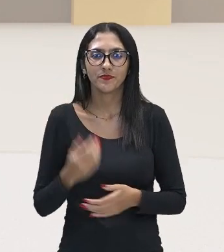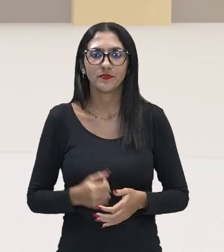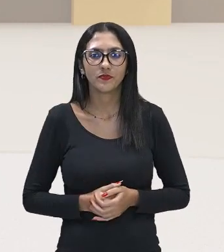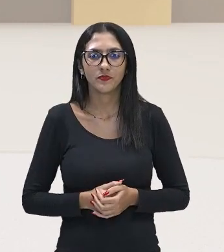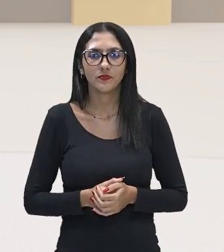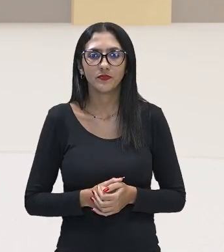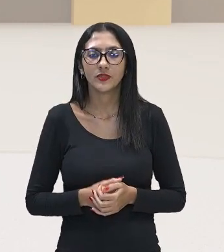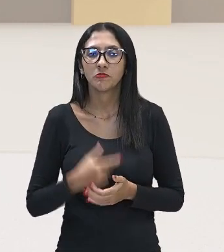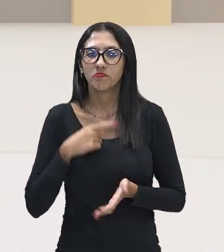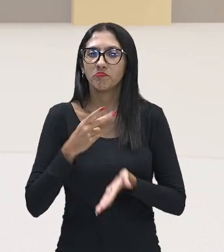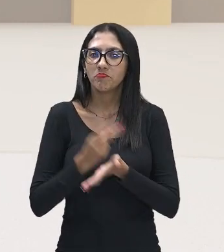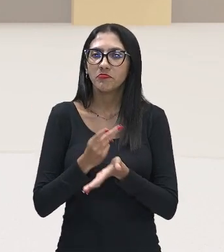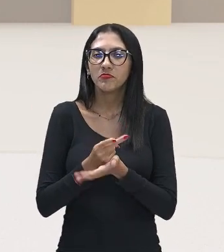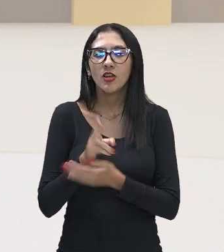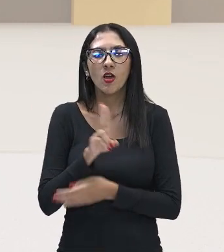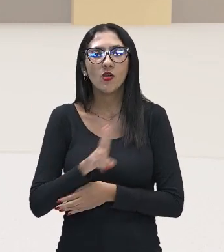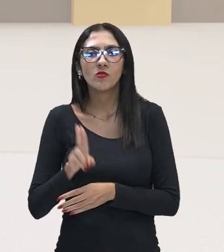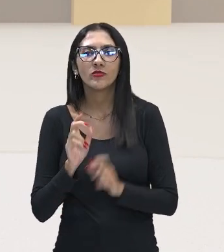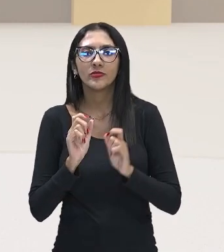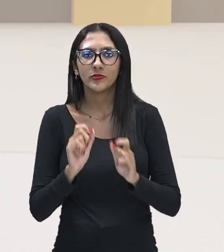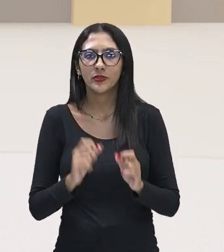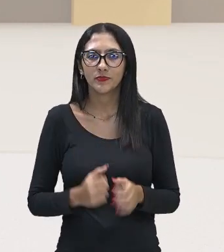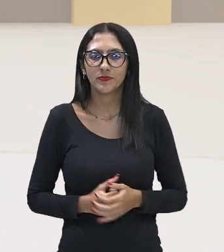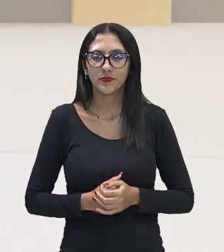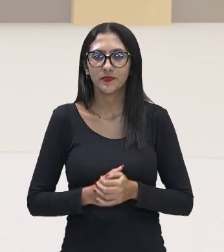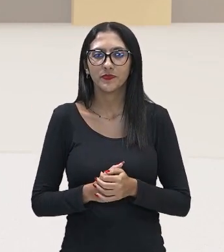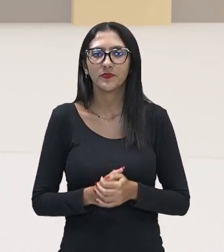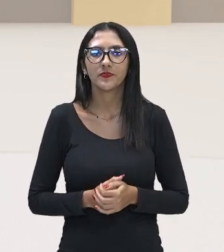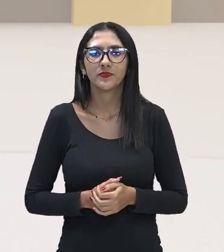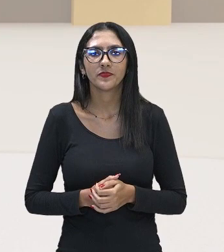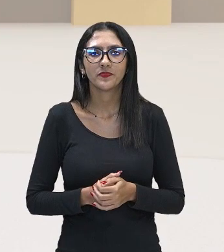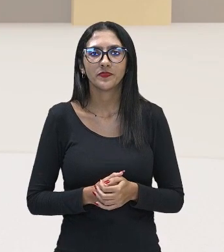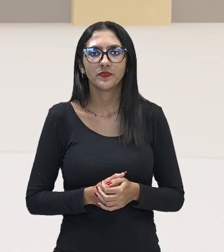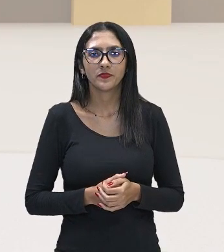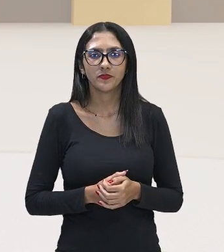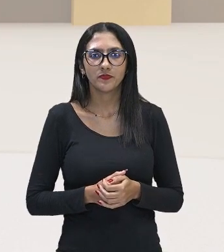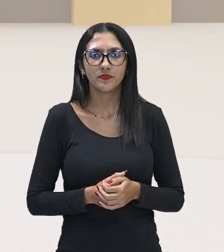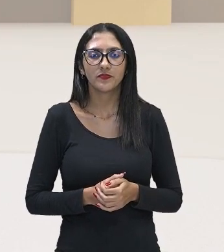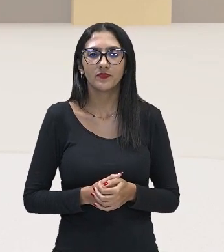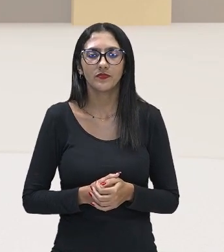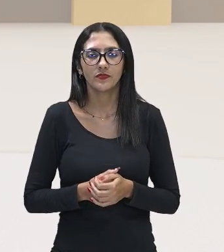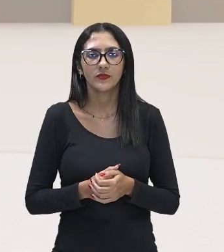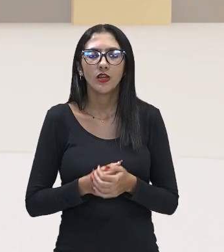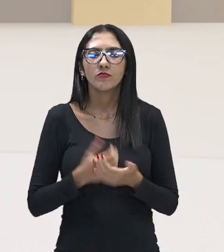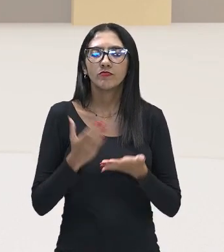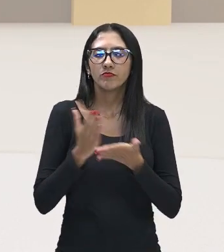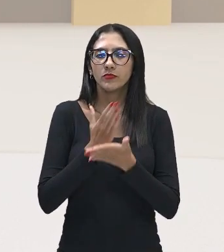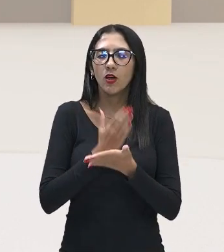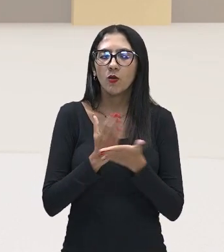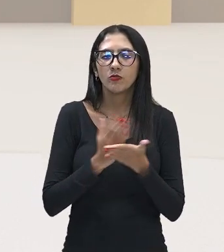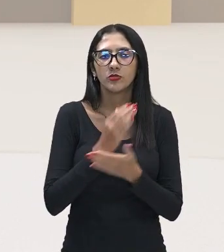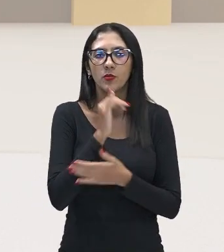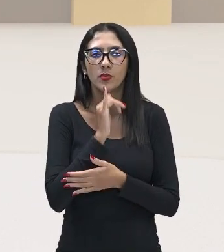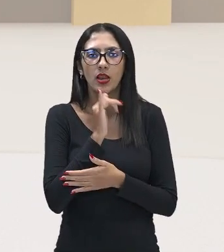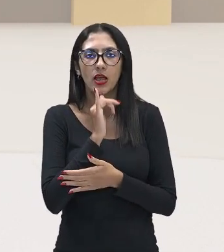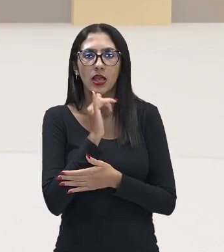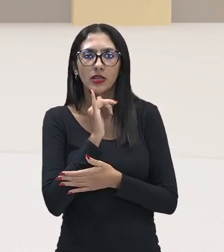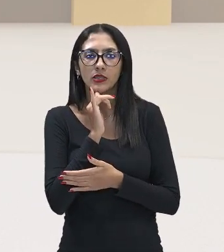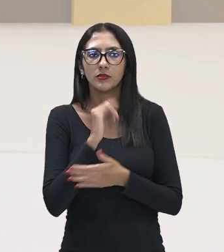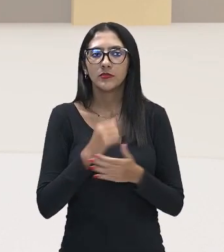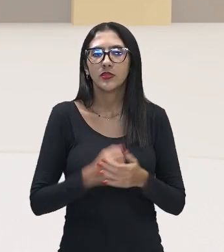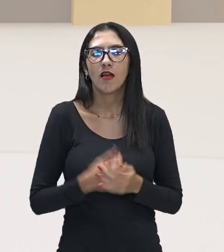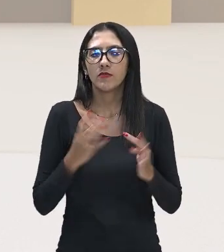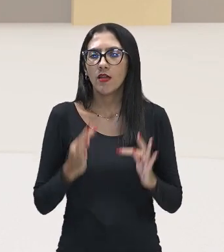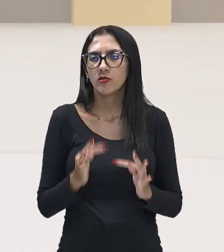muito utilizada é exatamente as ferramentas, né, de controle financeiro. Aí os nossos apps de